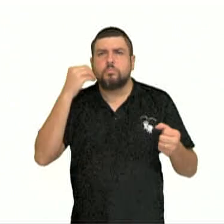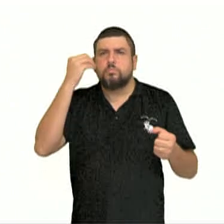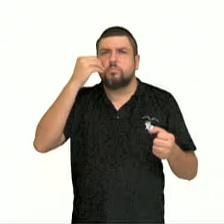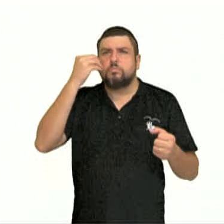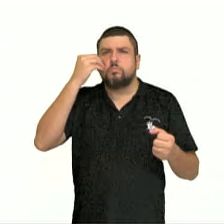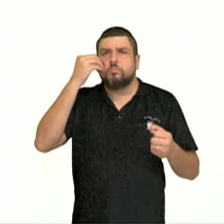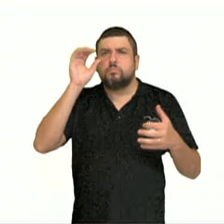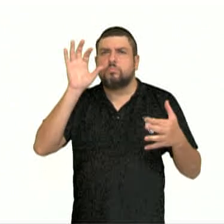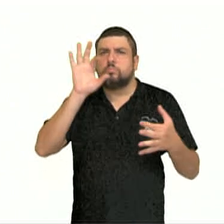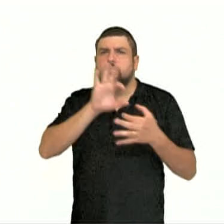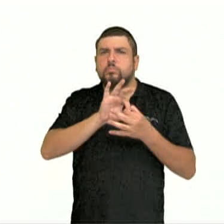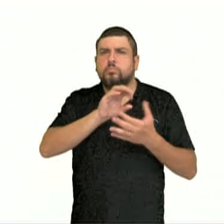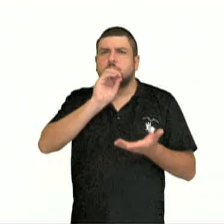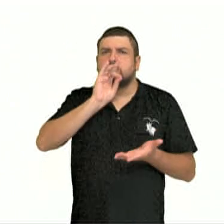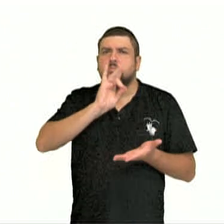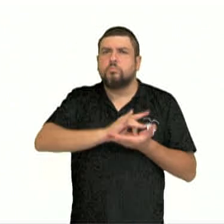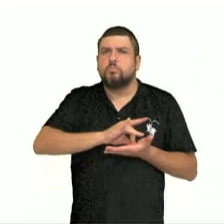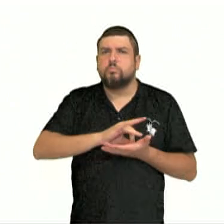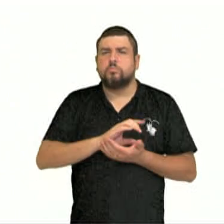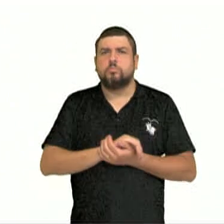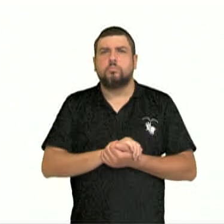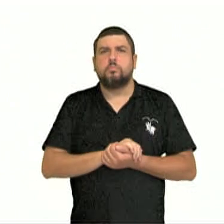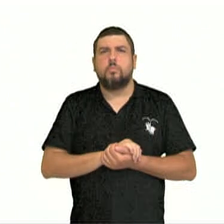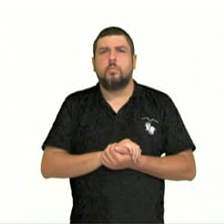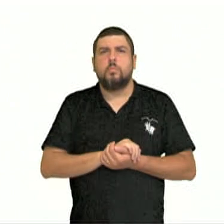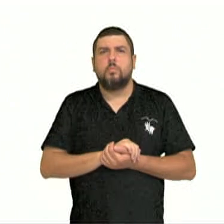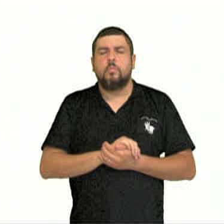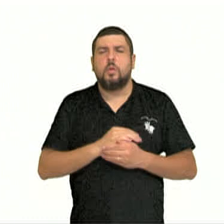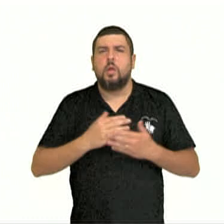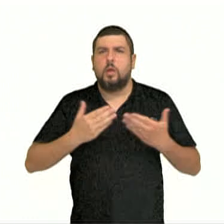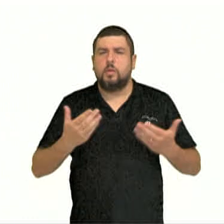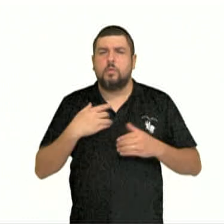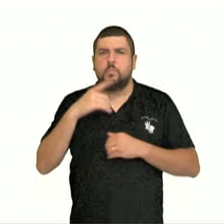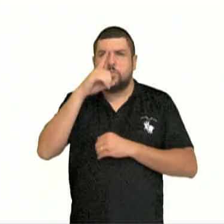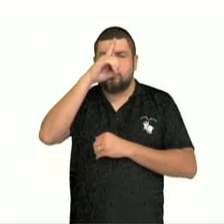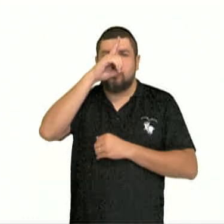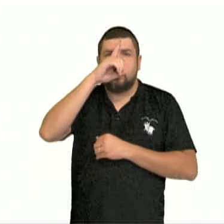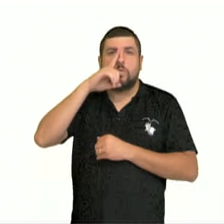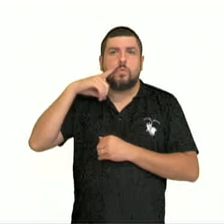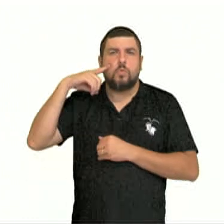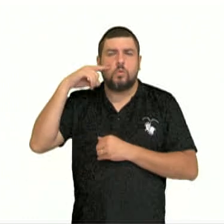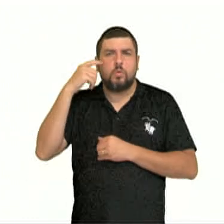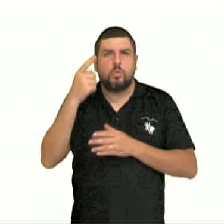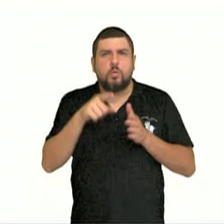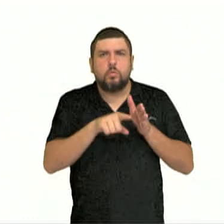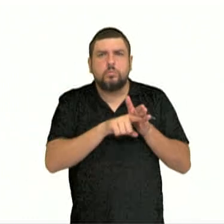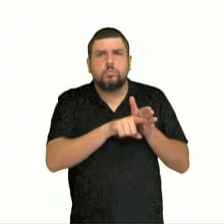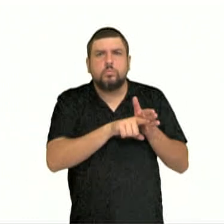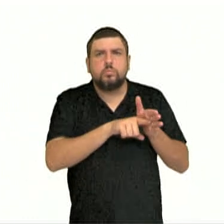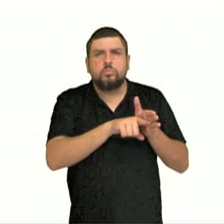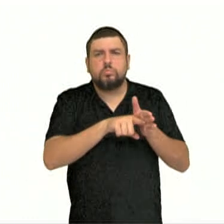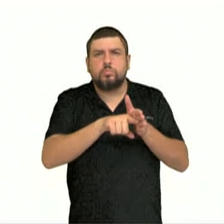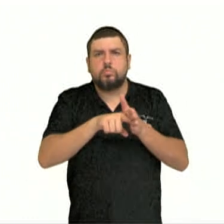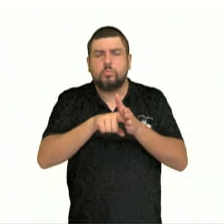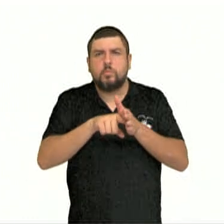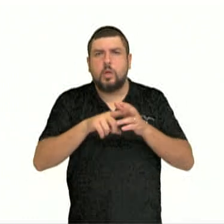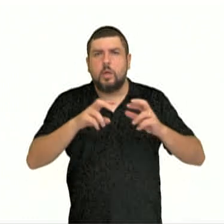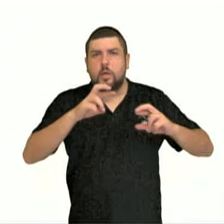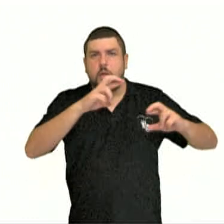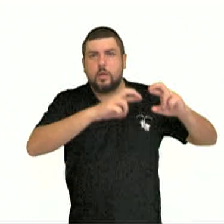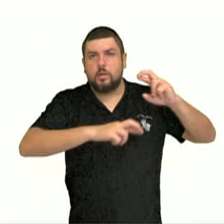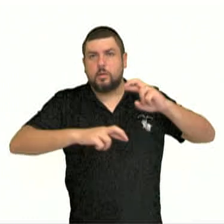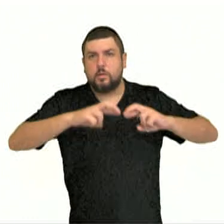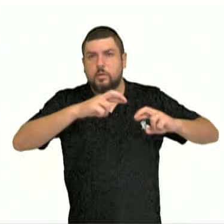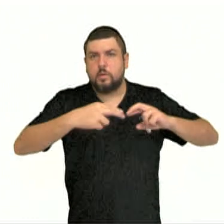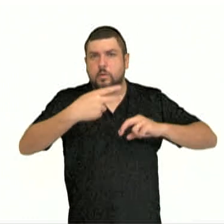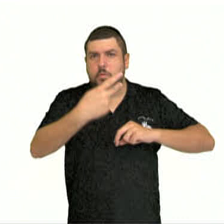procurava compreender justamente as funções, né, dessa realidade, dessa análise social, como, por exemplo,